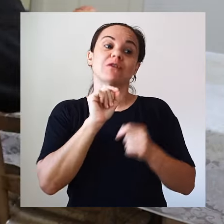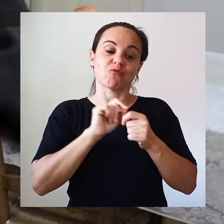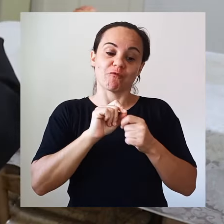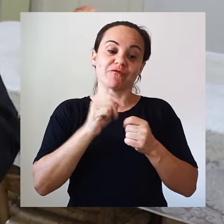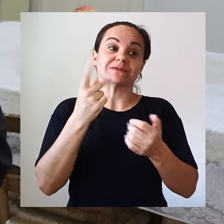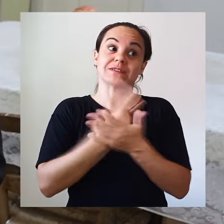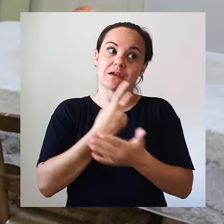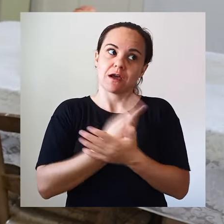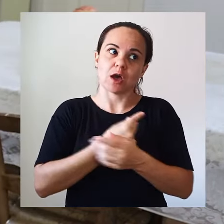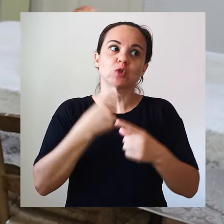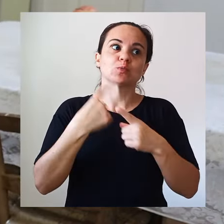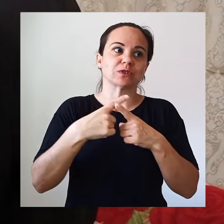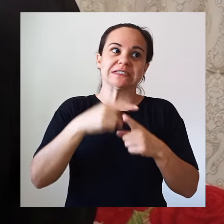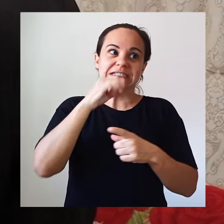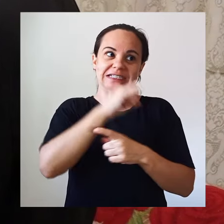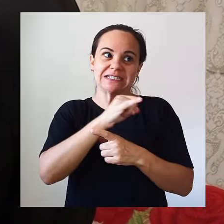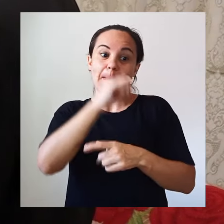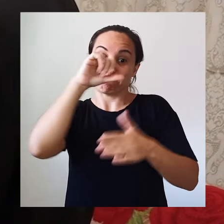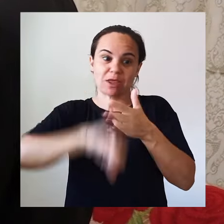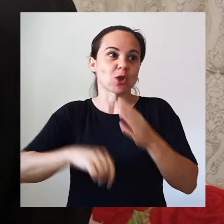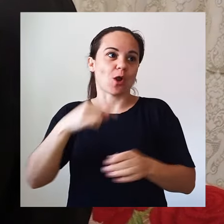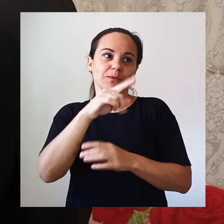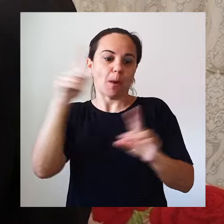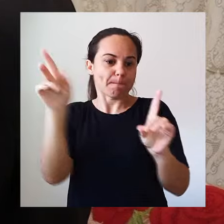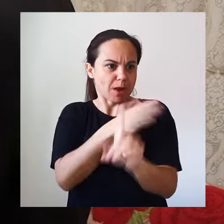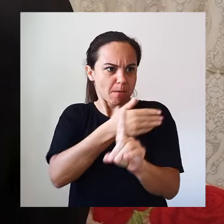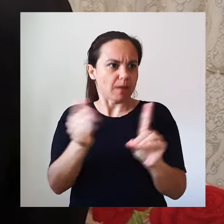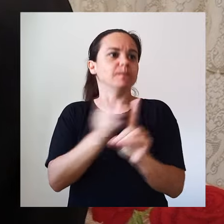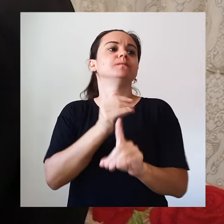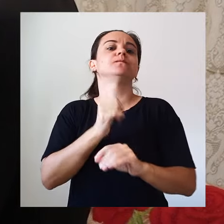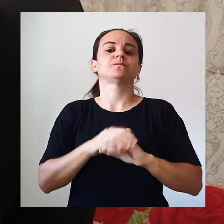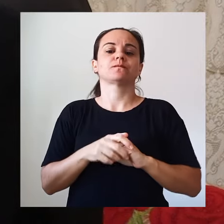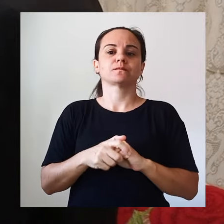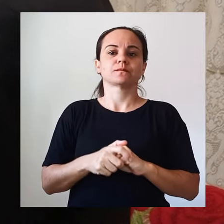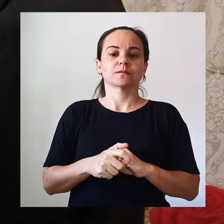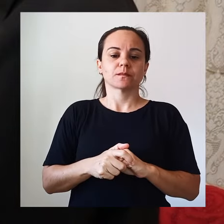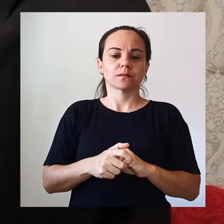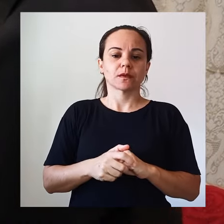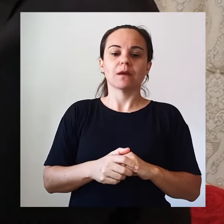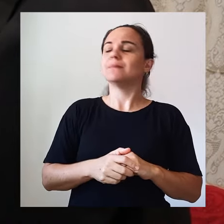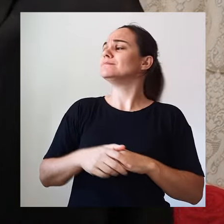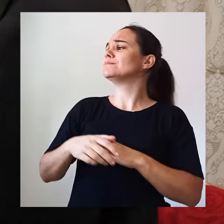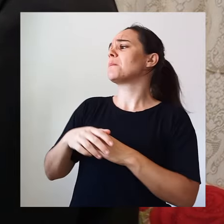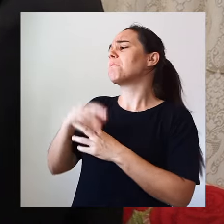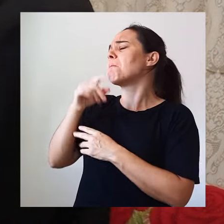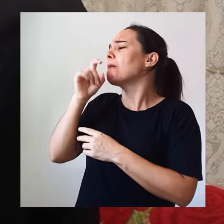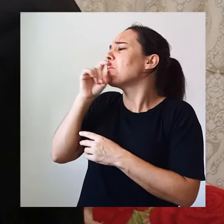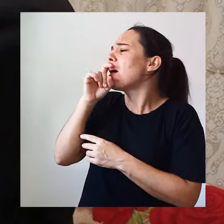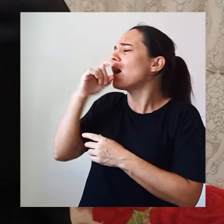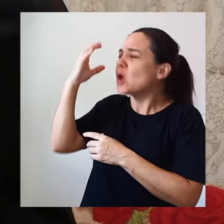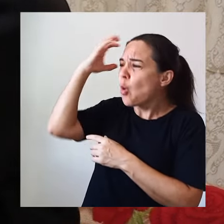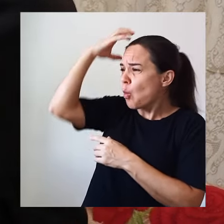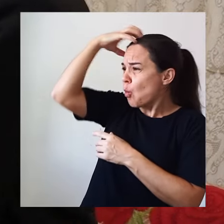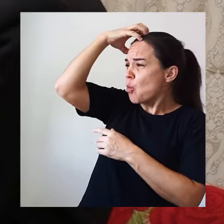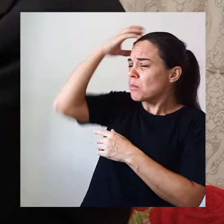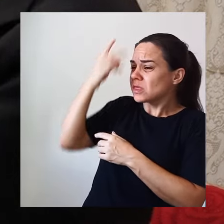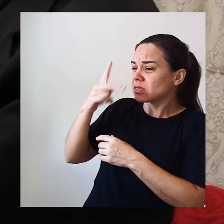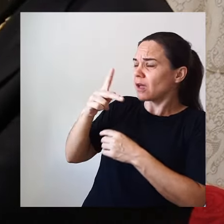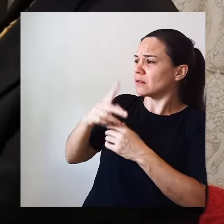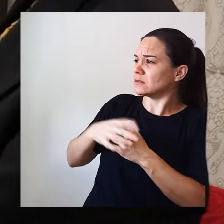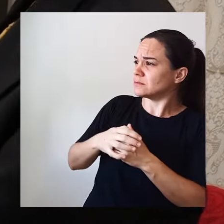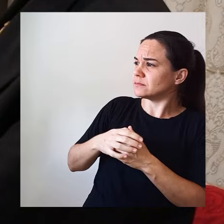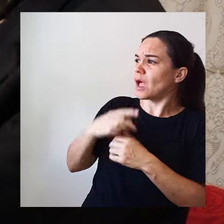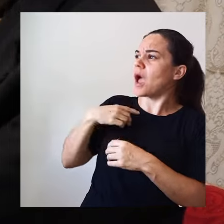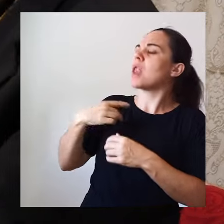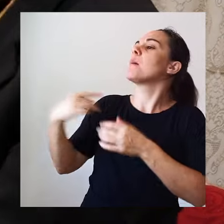senão, ó, vai ser pior. Sim, mas pai, isso ali é culpa dela. Ela me pediu o que